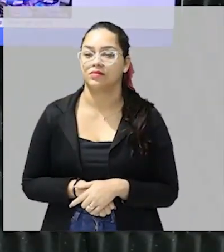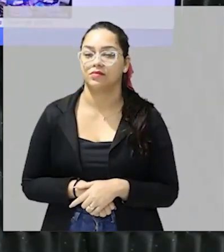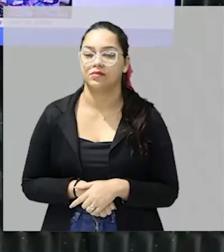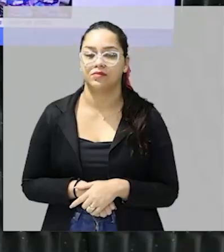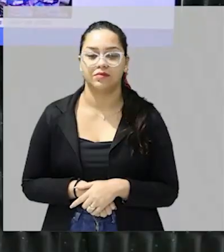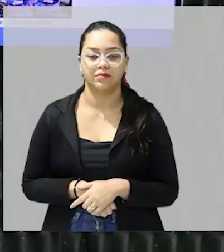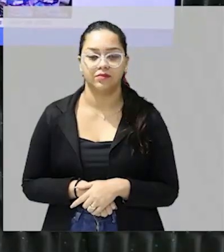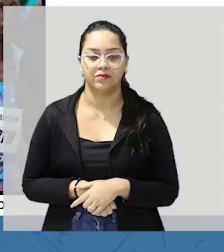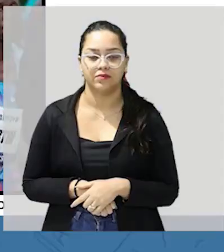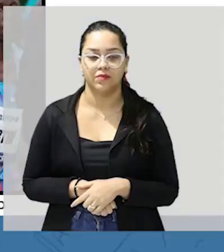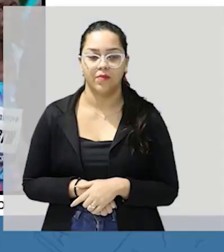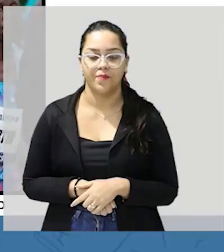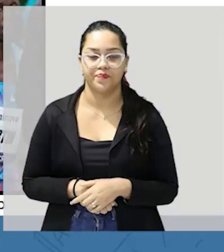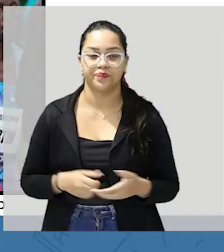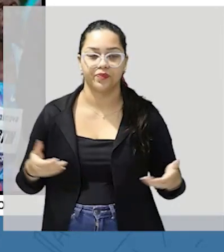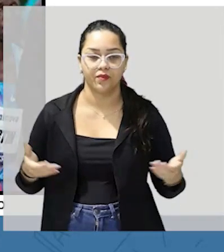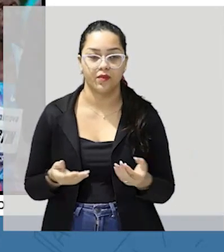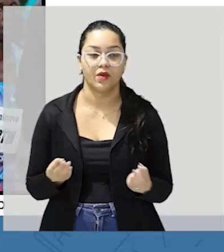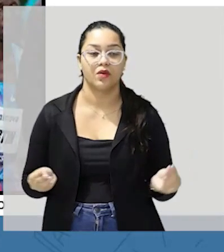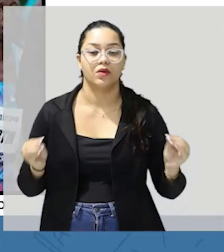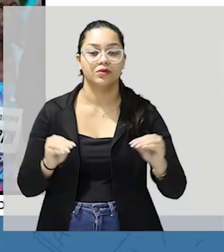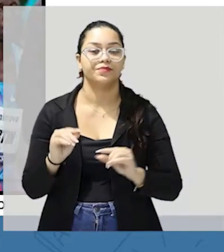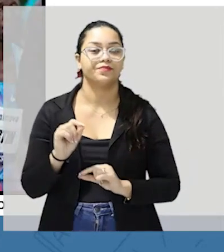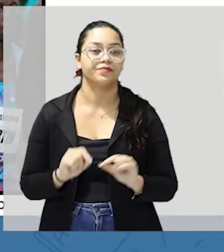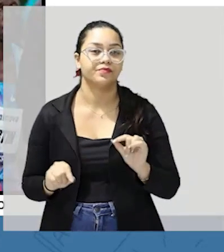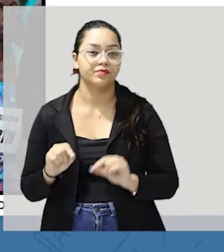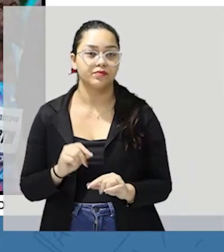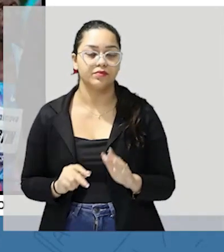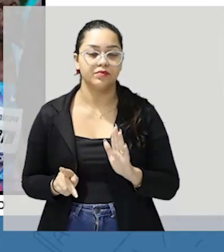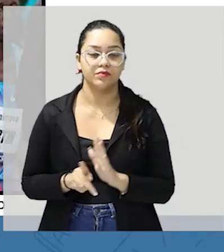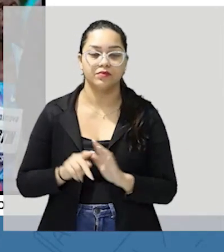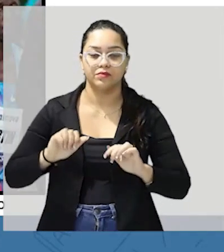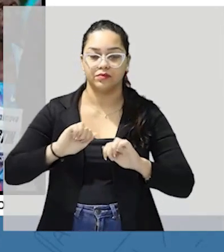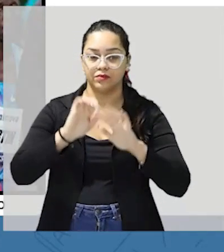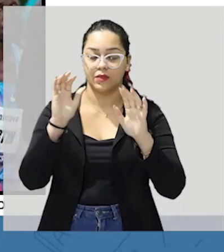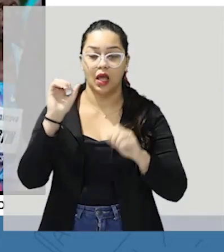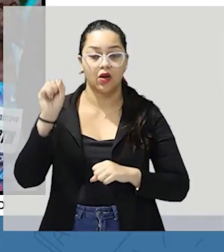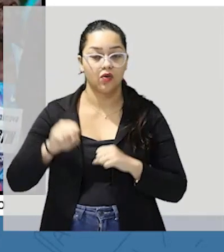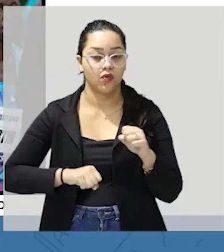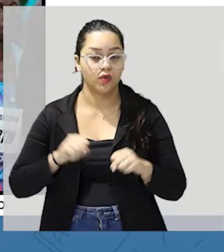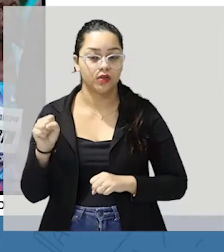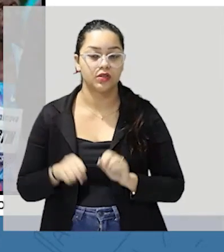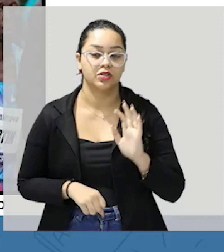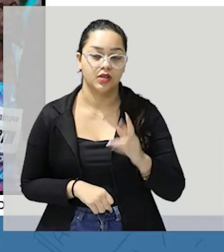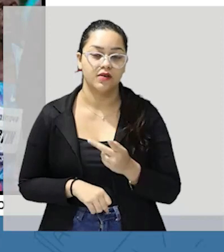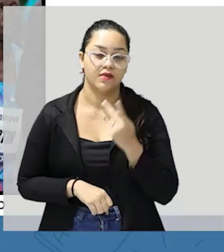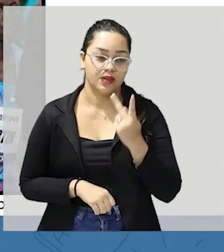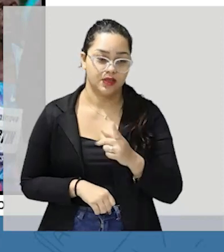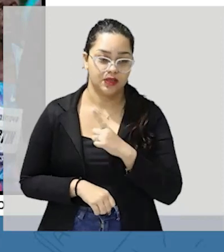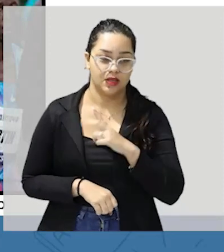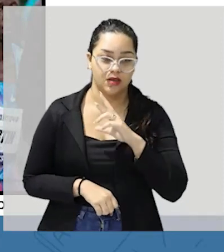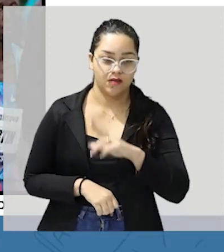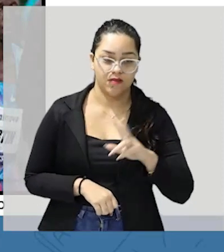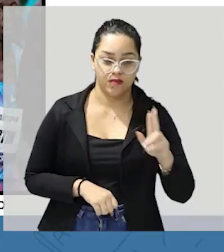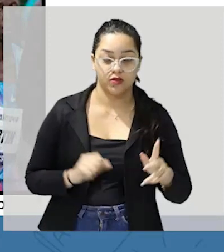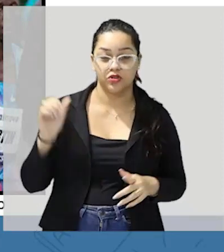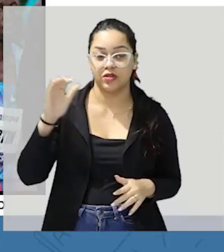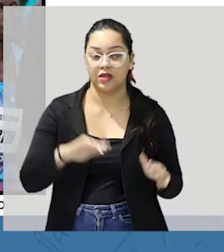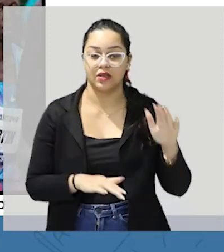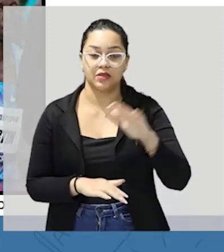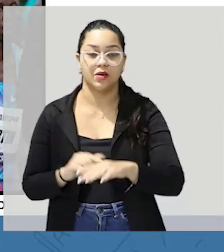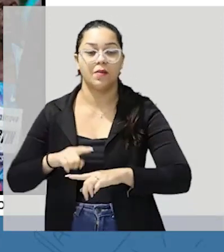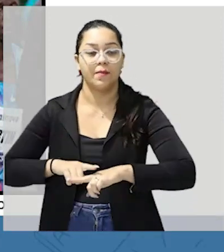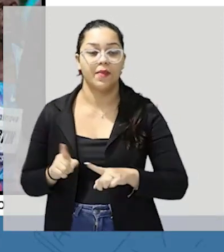Vamos avançando. Aí aqui eu coloco, ó, deixando mais claro, a corrida. Fez a diferenciação entre corrida e